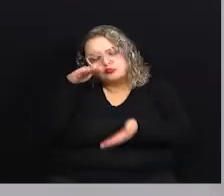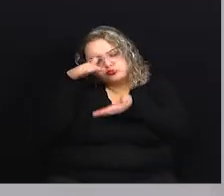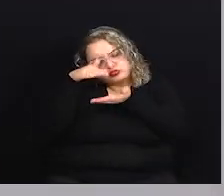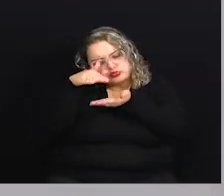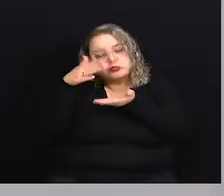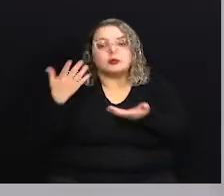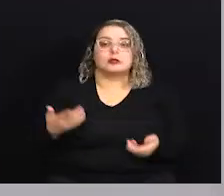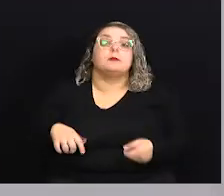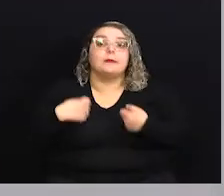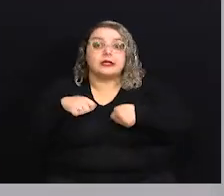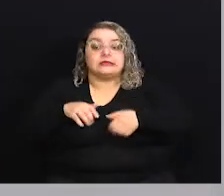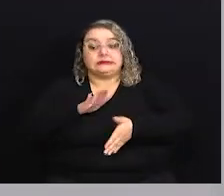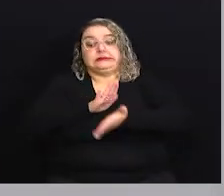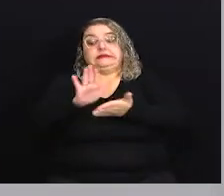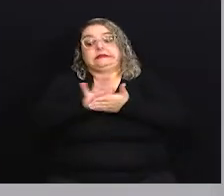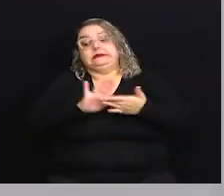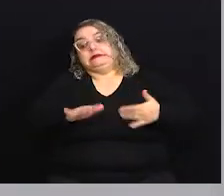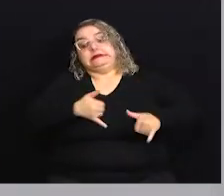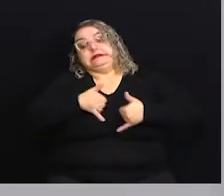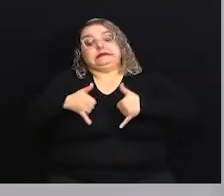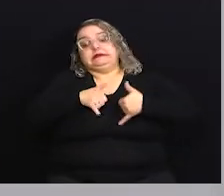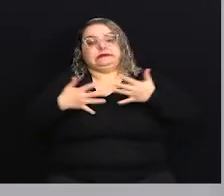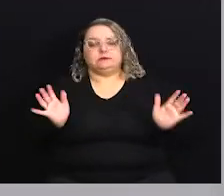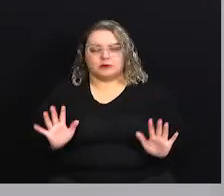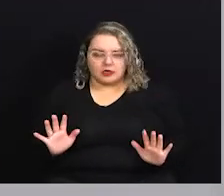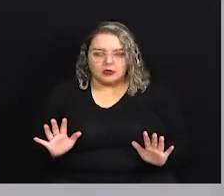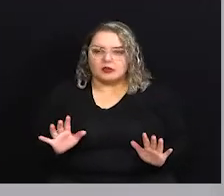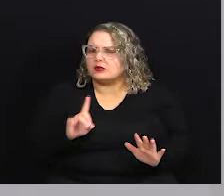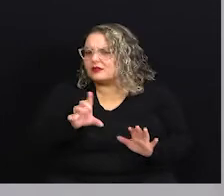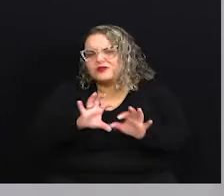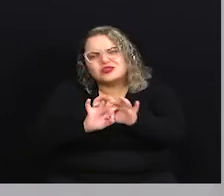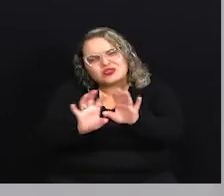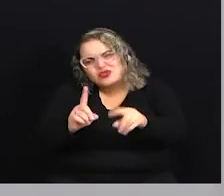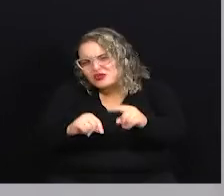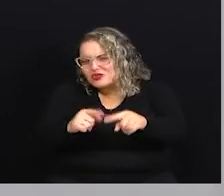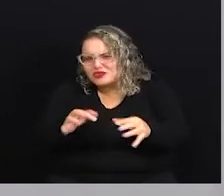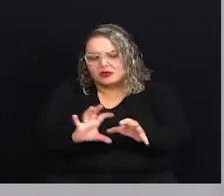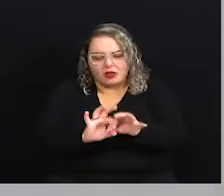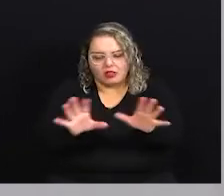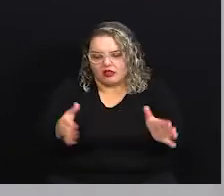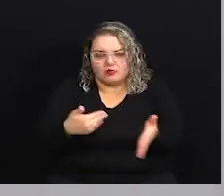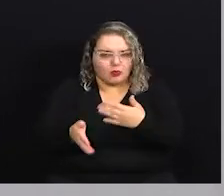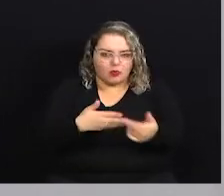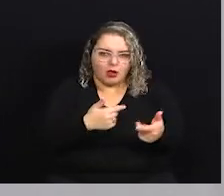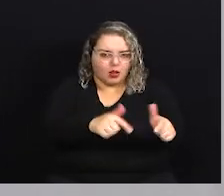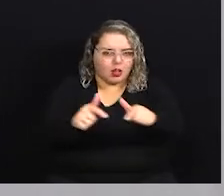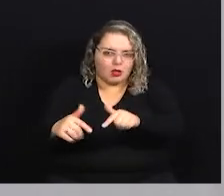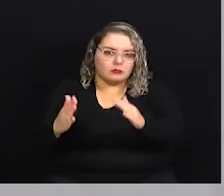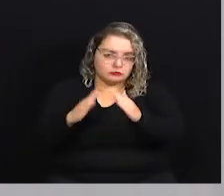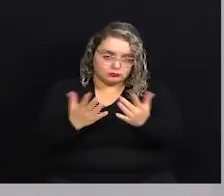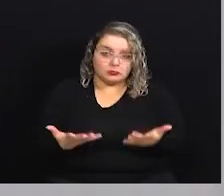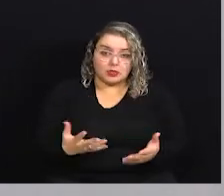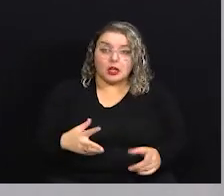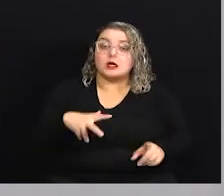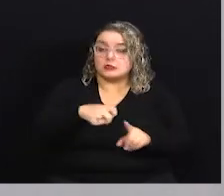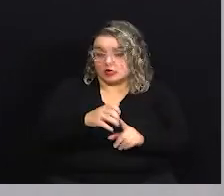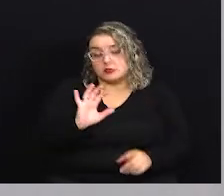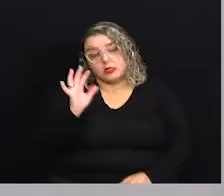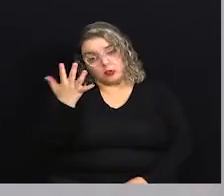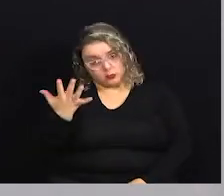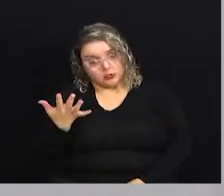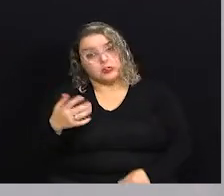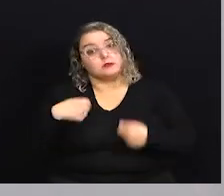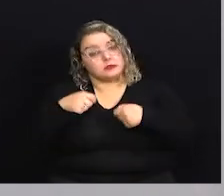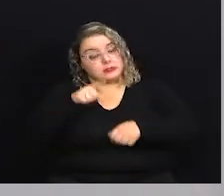ainda mais os mais jovens, que tem essa necessidade de gastar energia, não deixar esses objetos livres em casa que eles podem